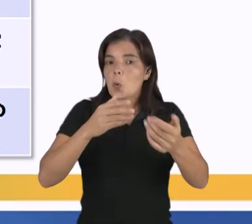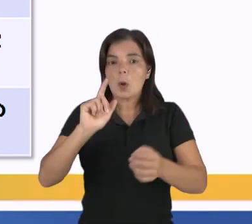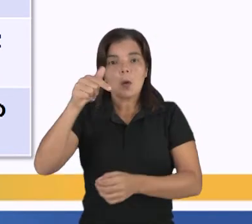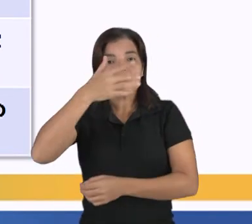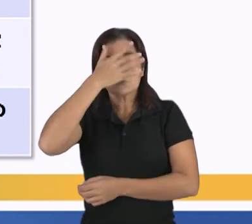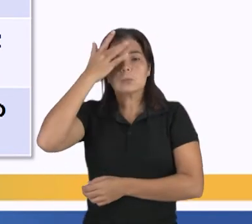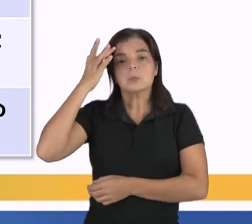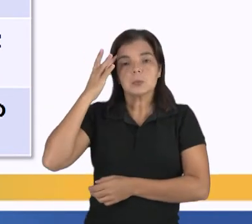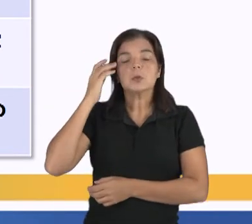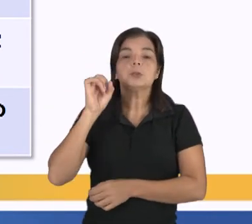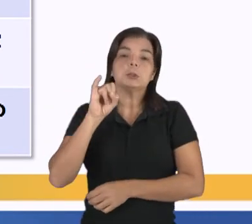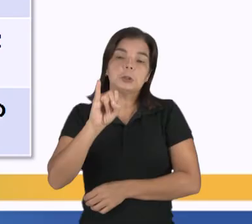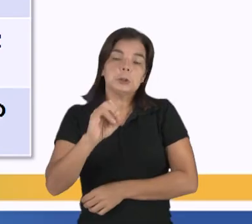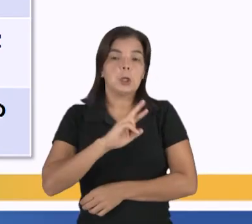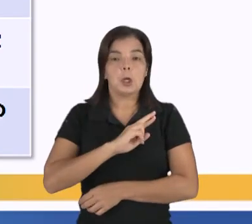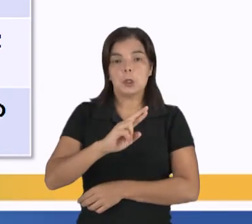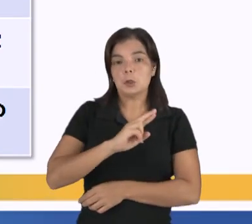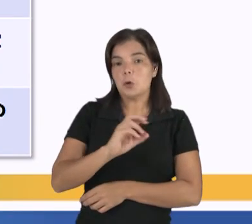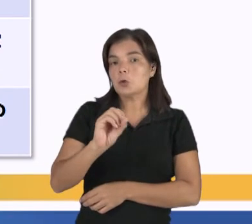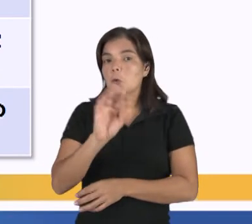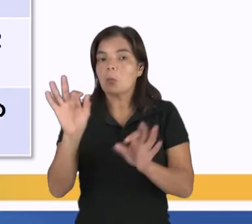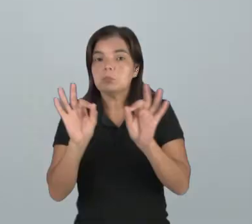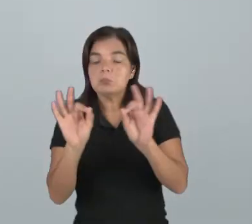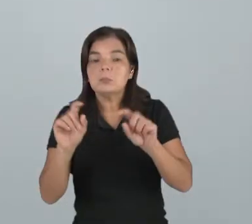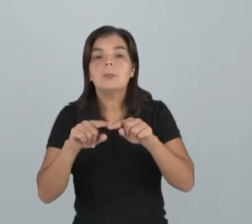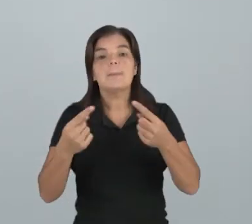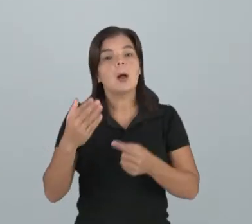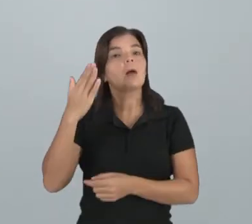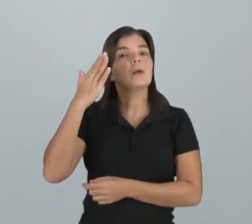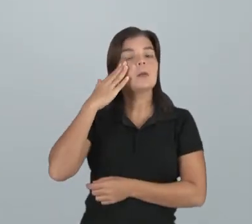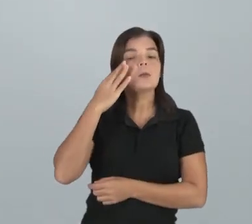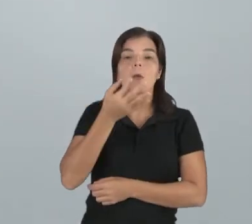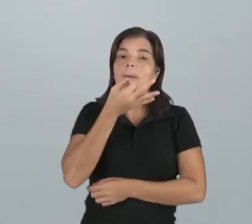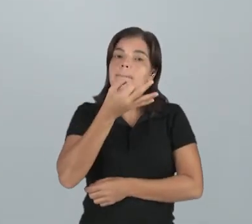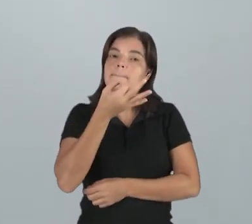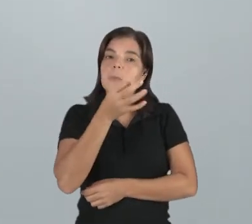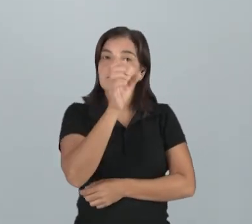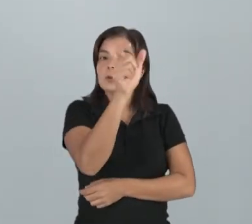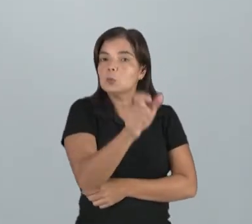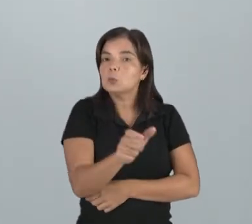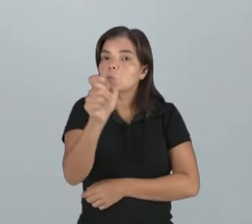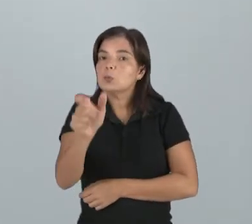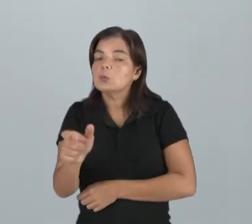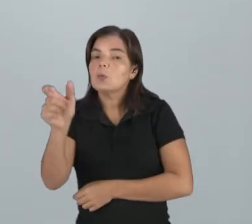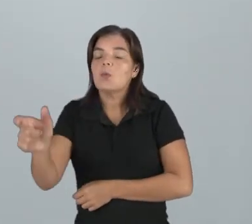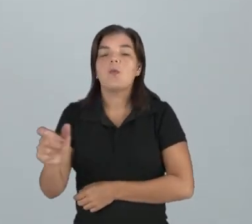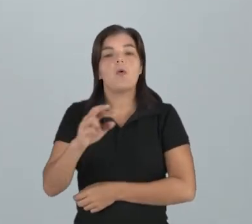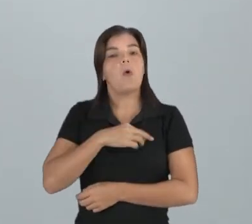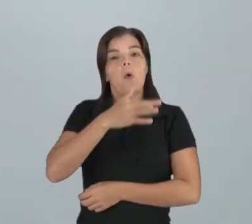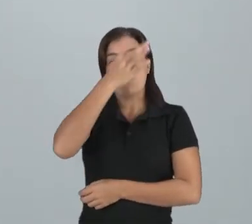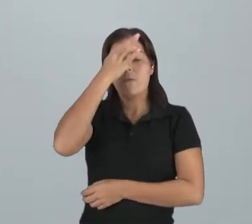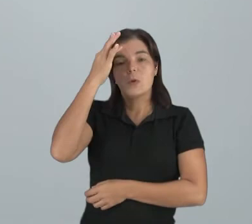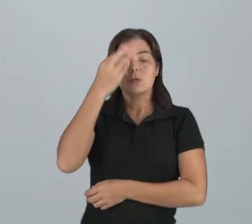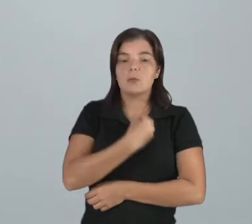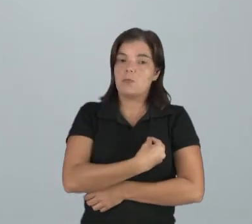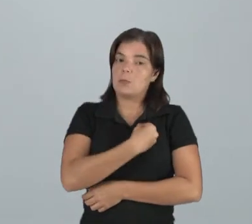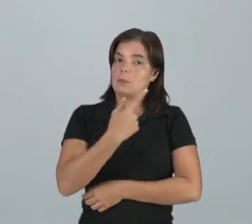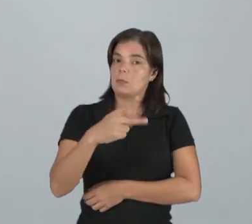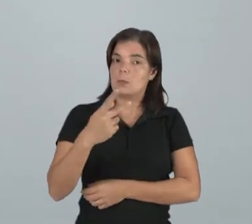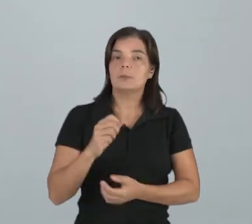de pessoa, seja religiosa ou não, e entender o ponto de vista, seja a religião ou a filosofia de vida